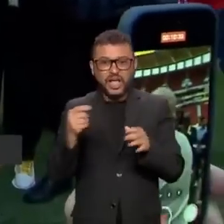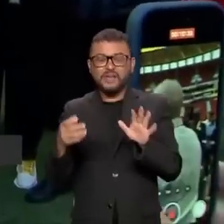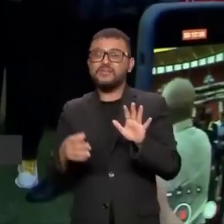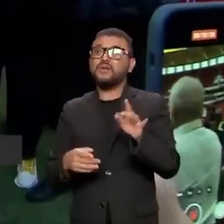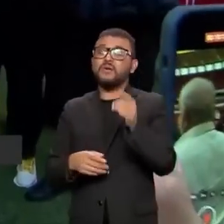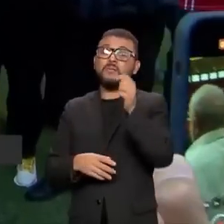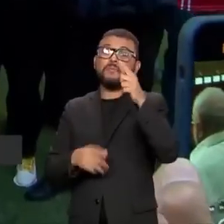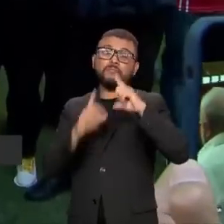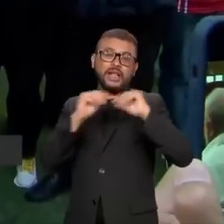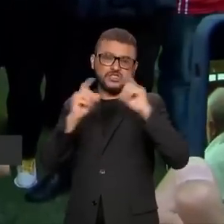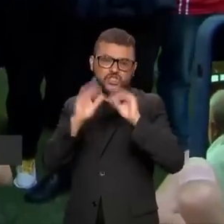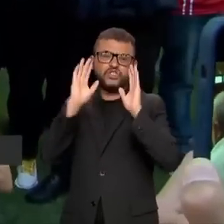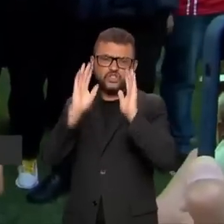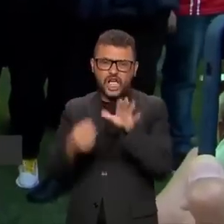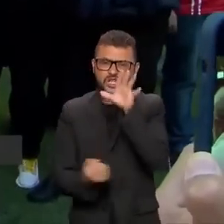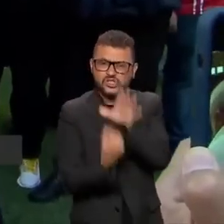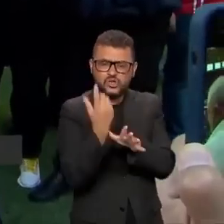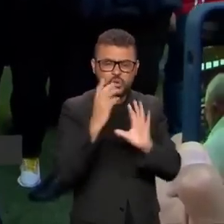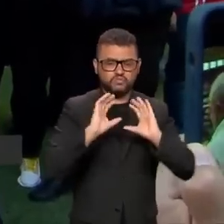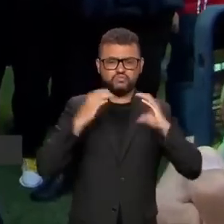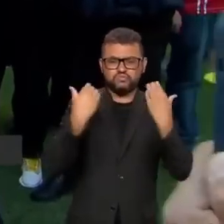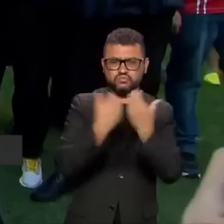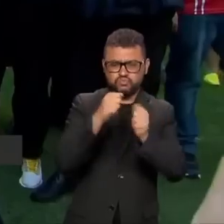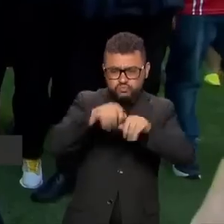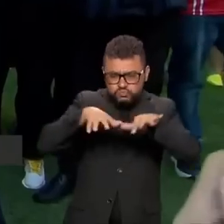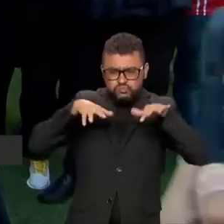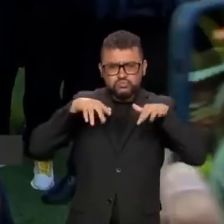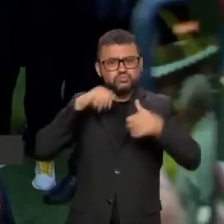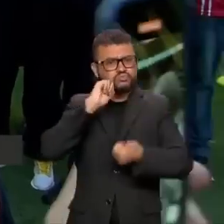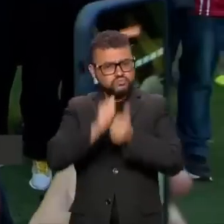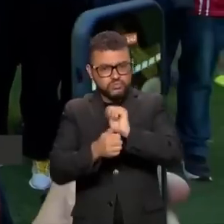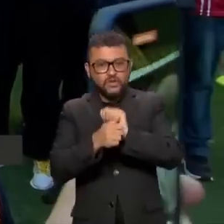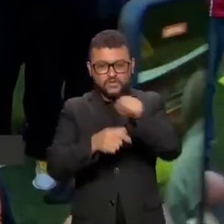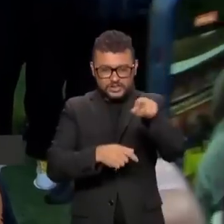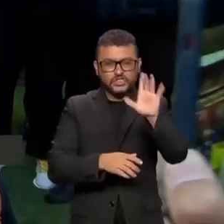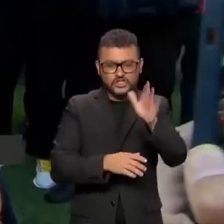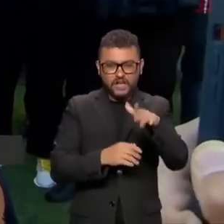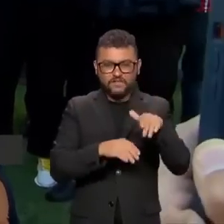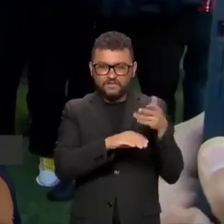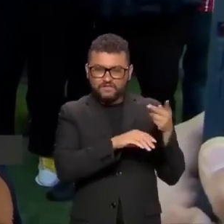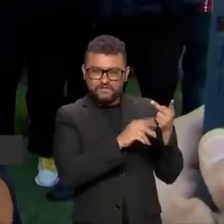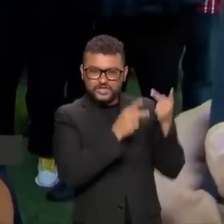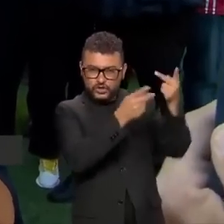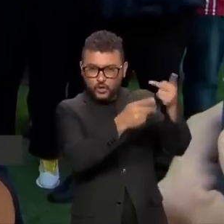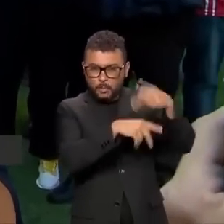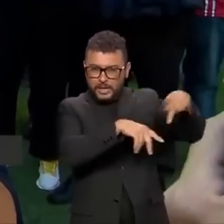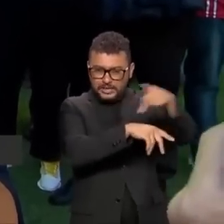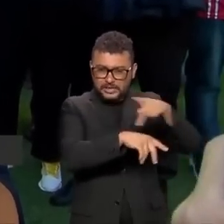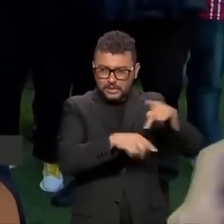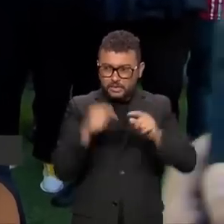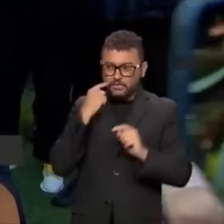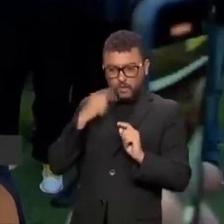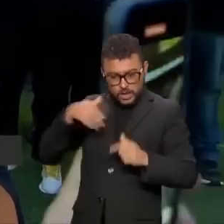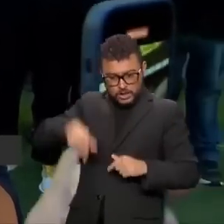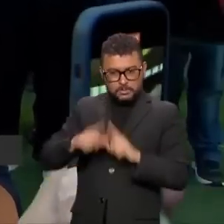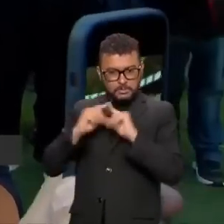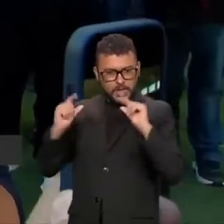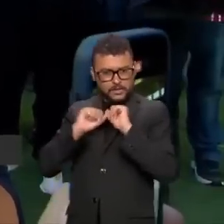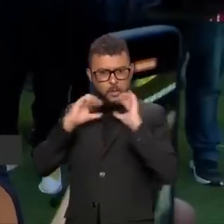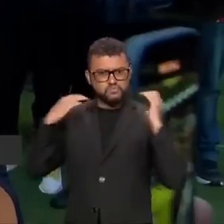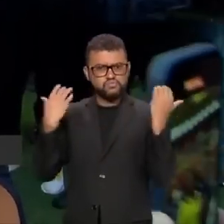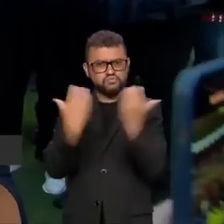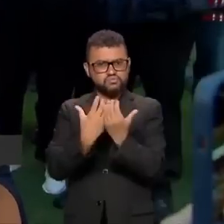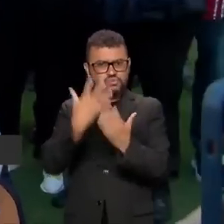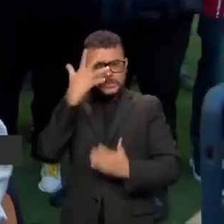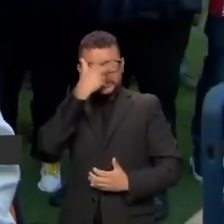um estádio dessa envergadura aqui. Vocês que jogam futebol em outros países sabem que isso aqui é um estádio de primeiríssima